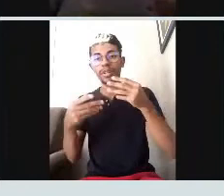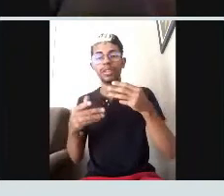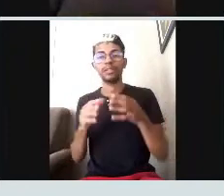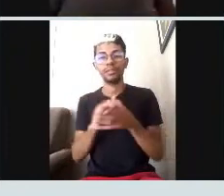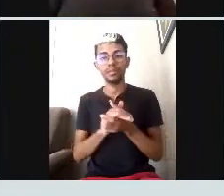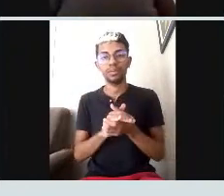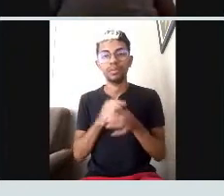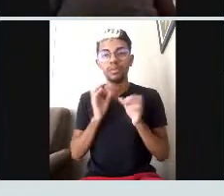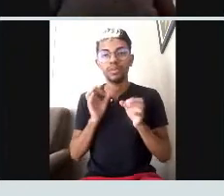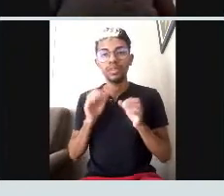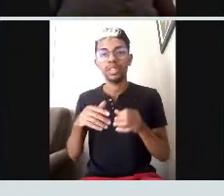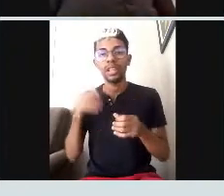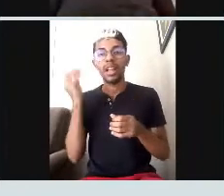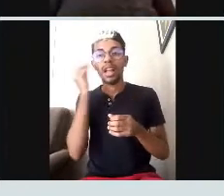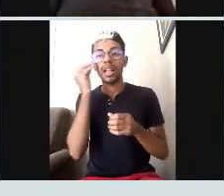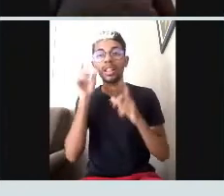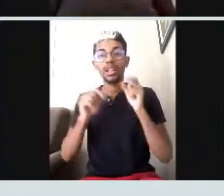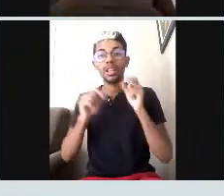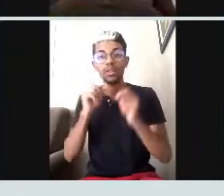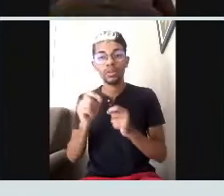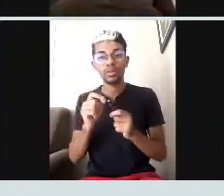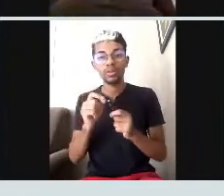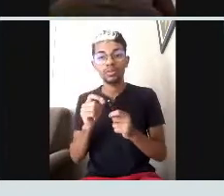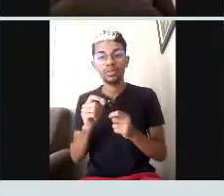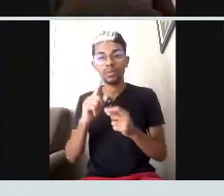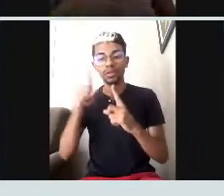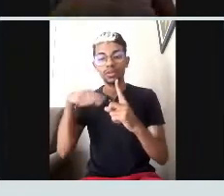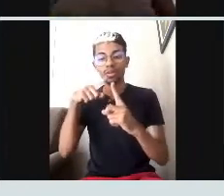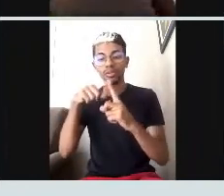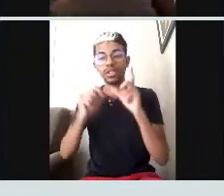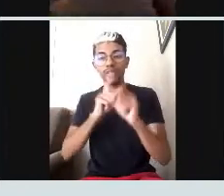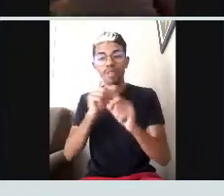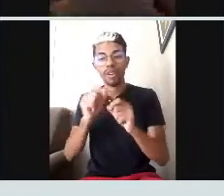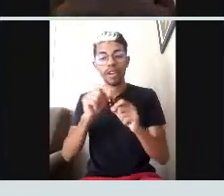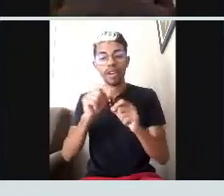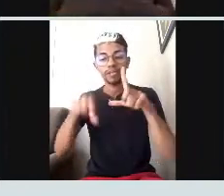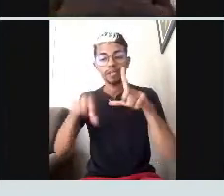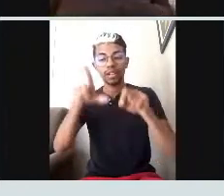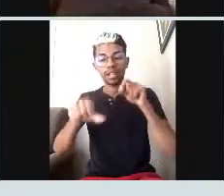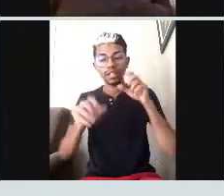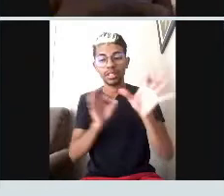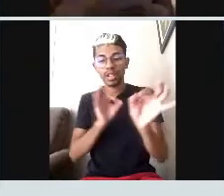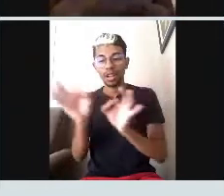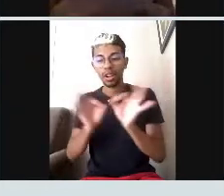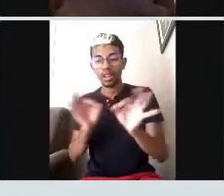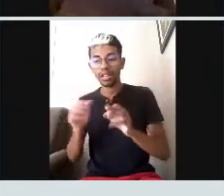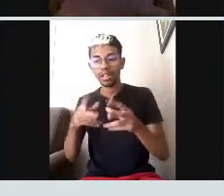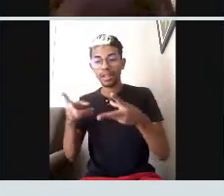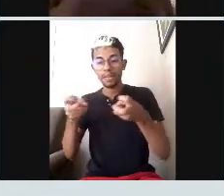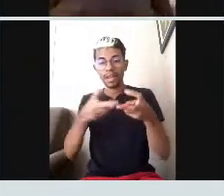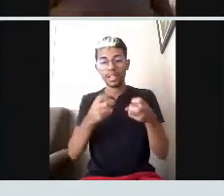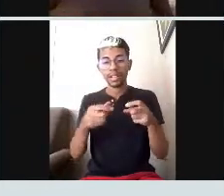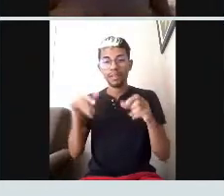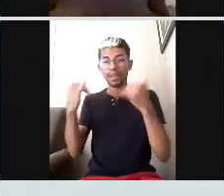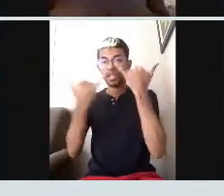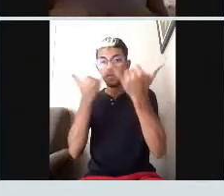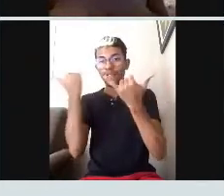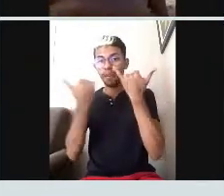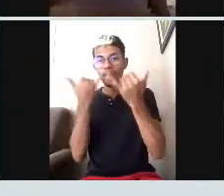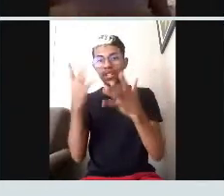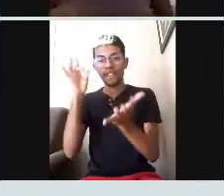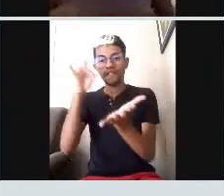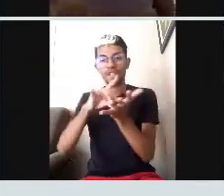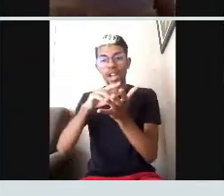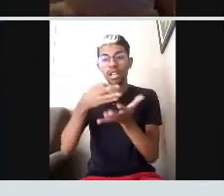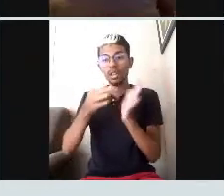Ela busca selecionar, relacionar, organizar e interpretar informações, fatos, opiniões